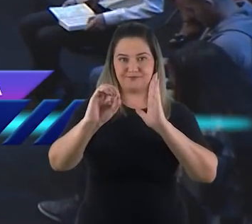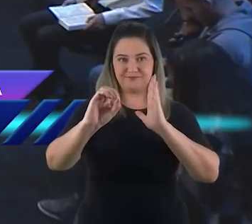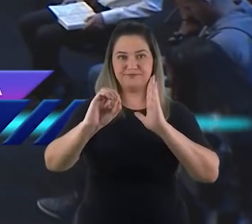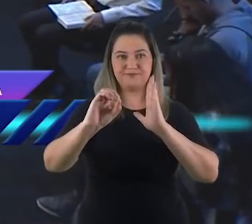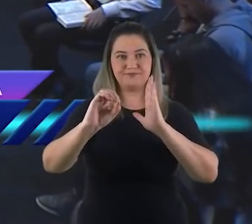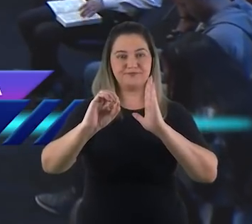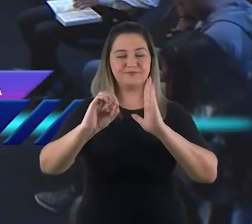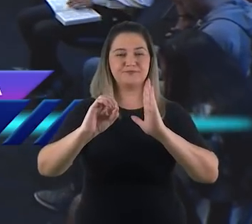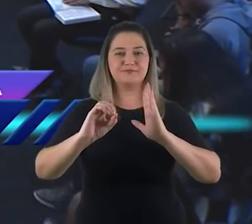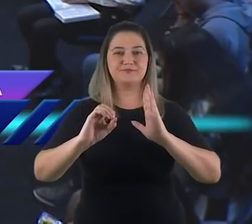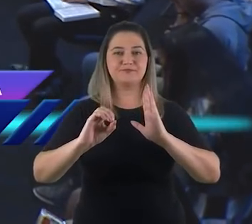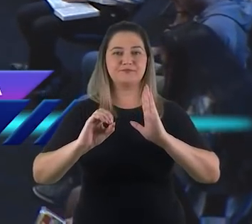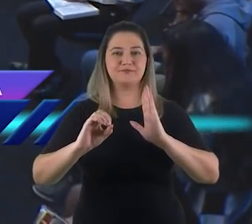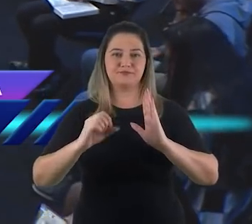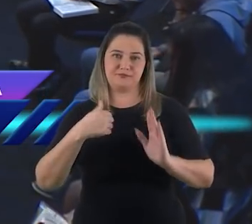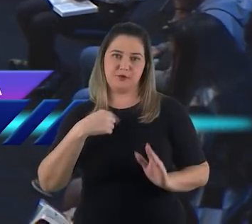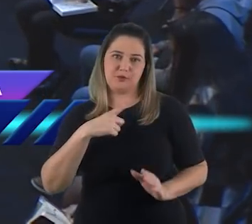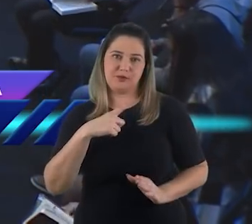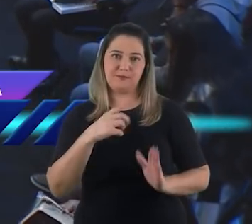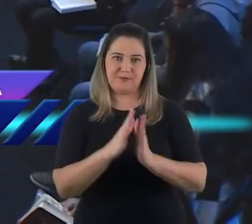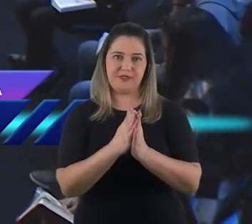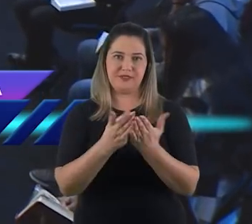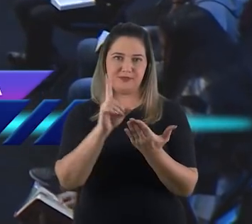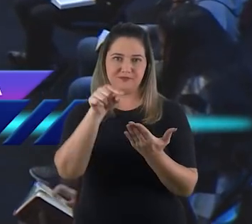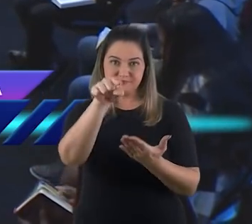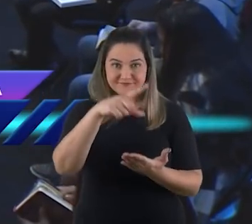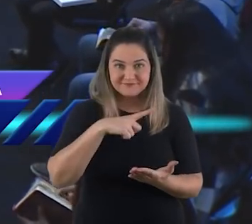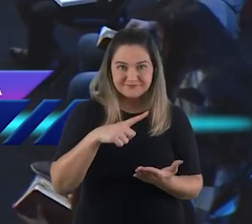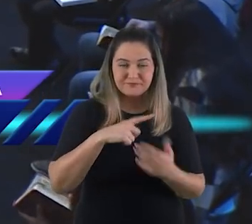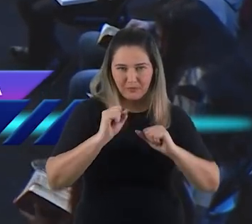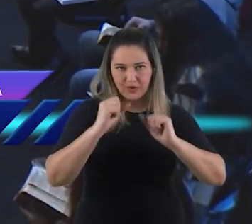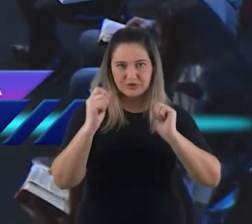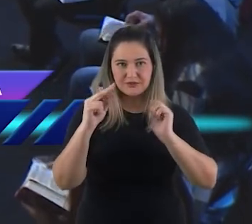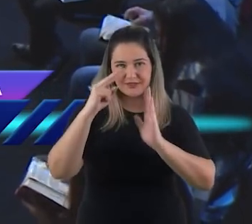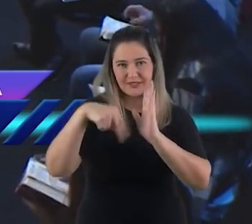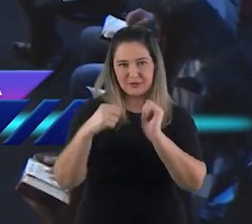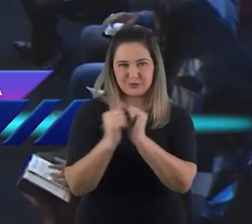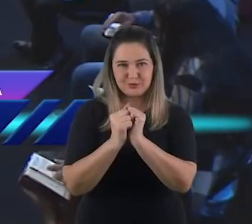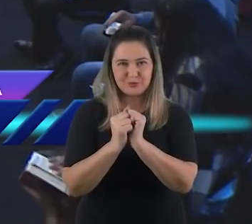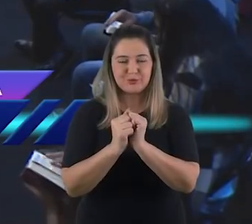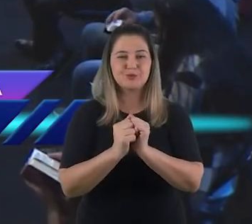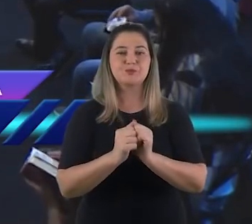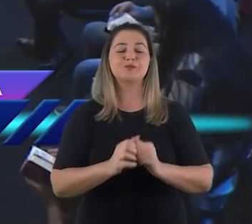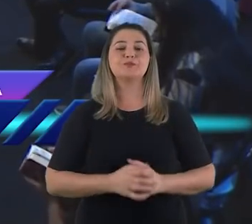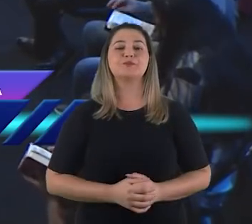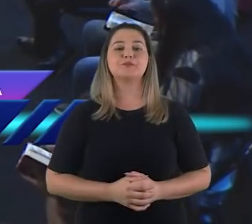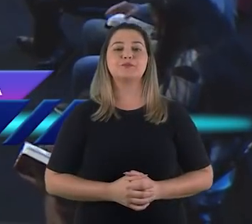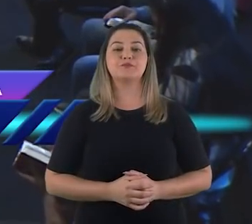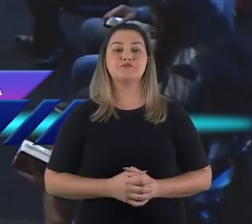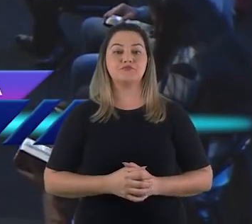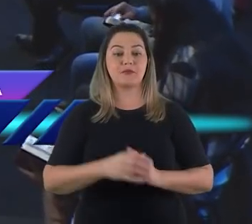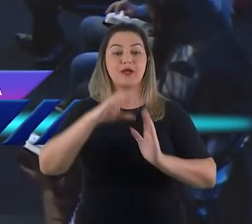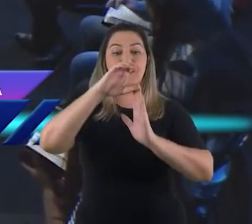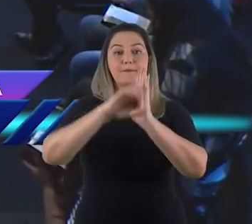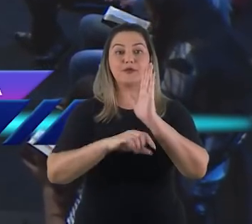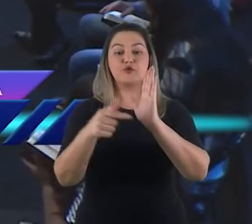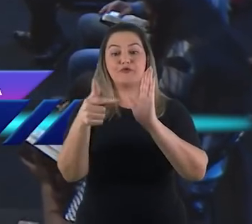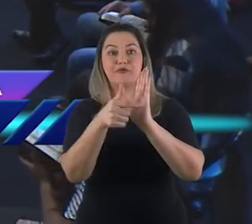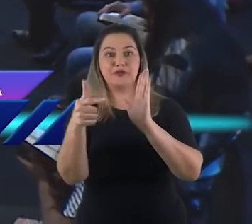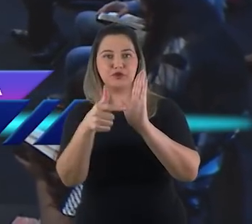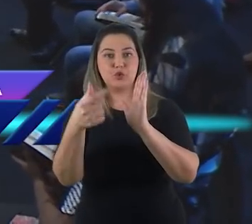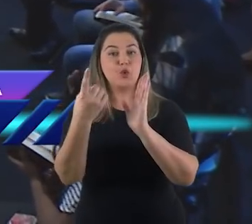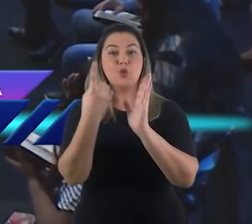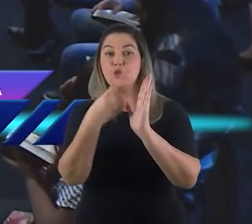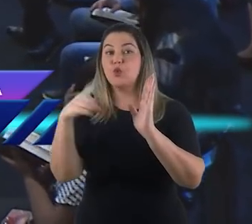o versículo 10. Eu estou com a minha Bíblia aqui. Apocalipse 22, 10 é o último capítulo da